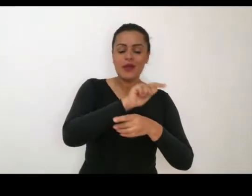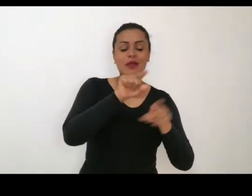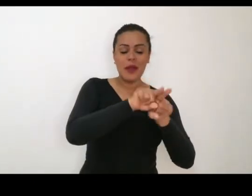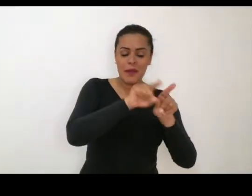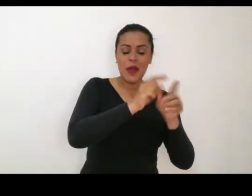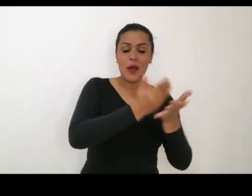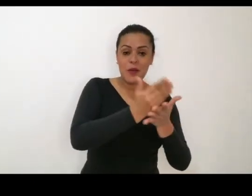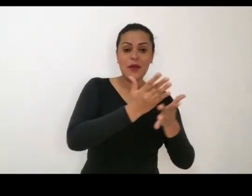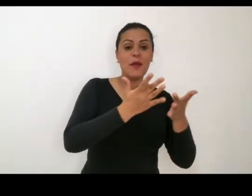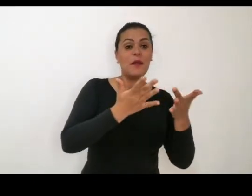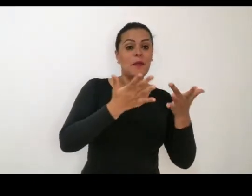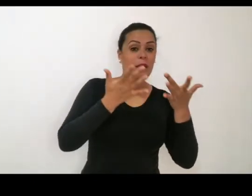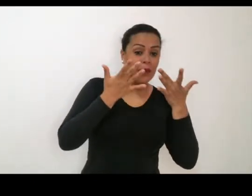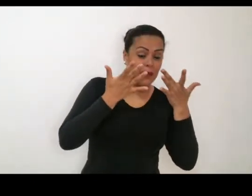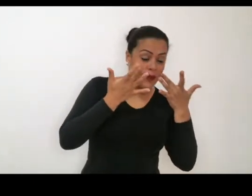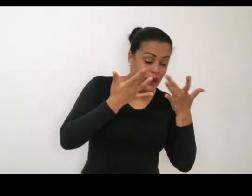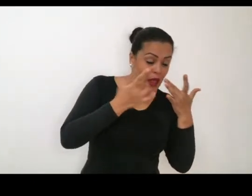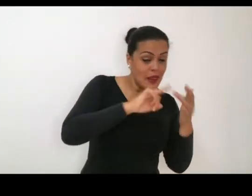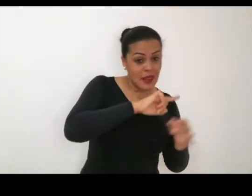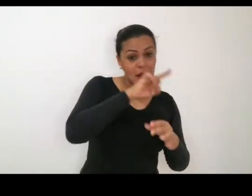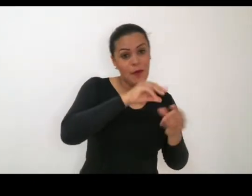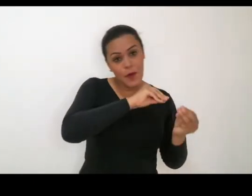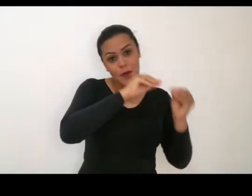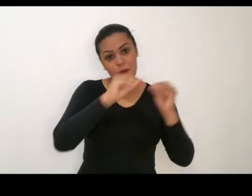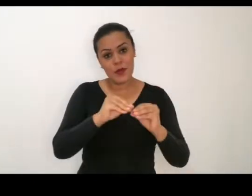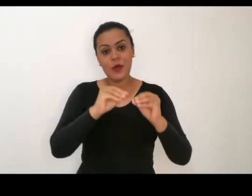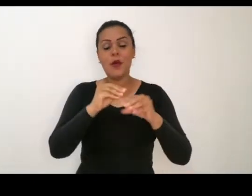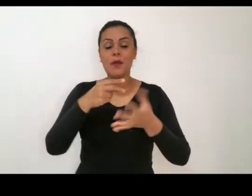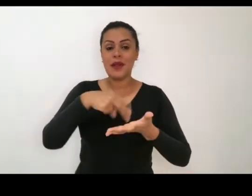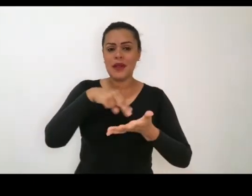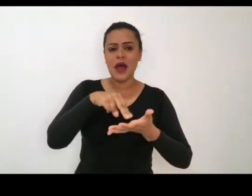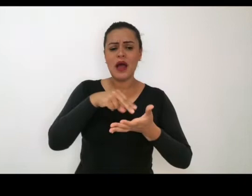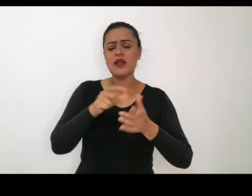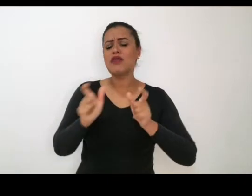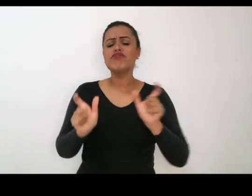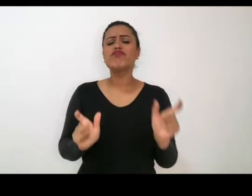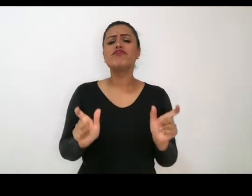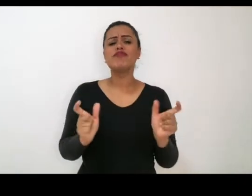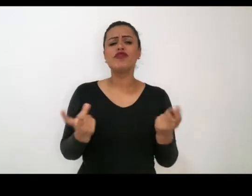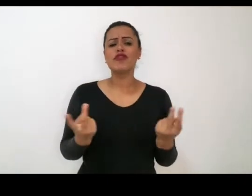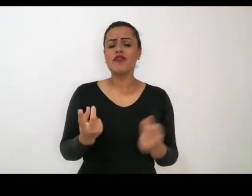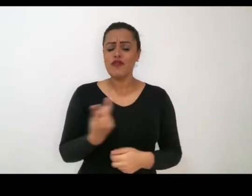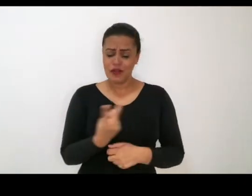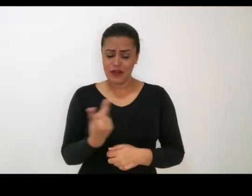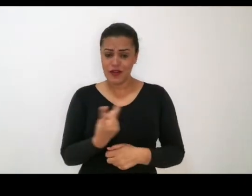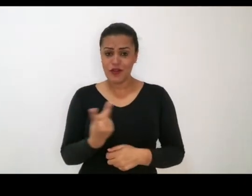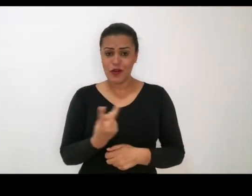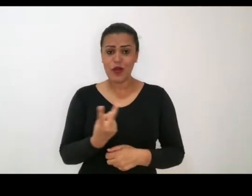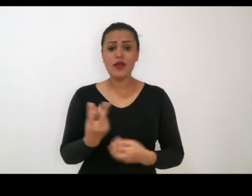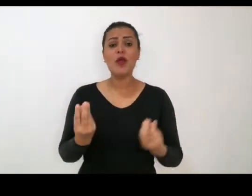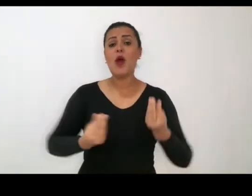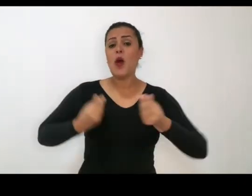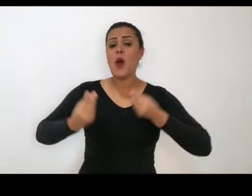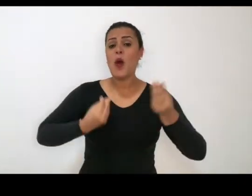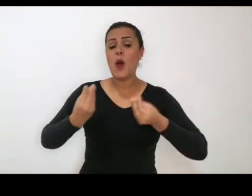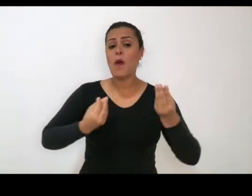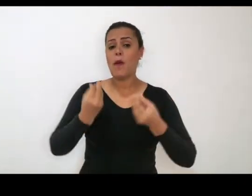é que começou, né, esse percurso nesse foco com a dança